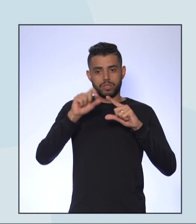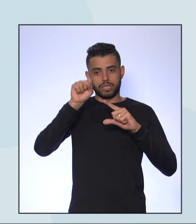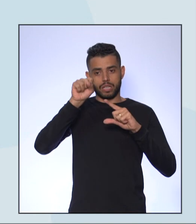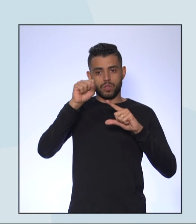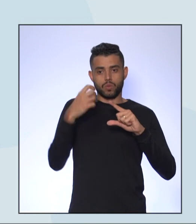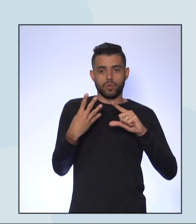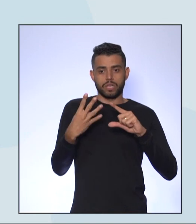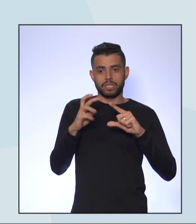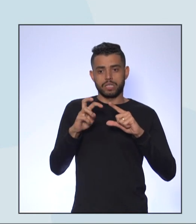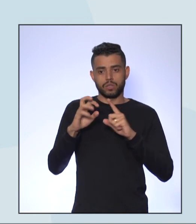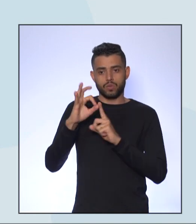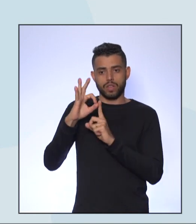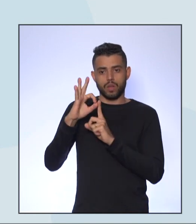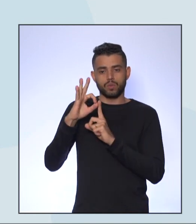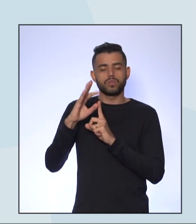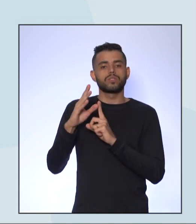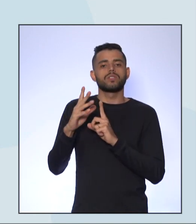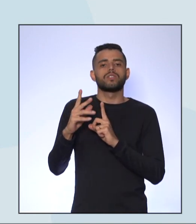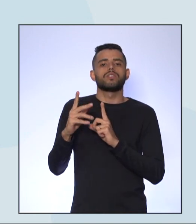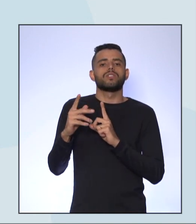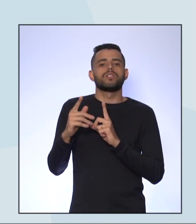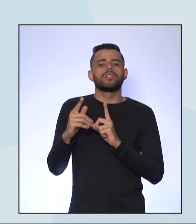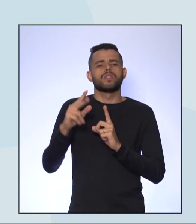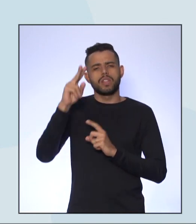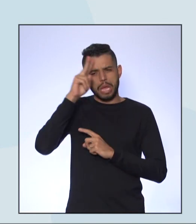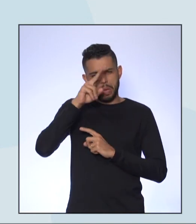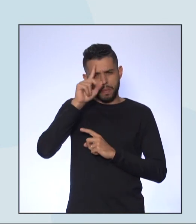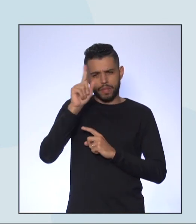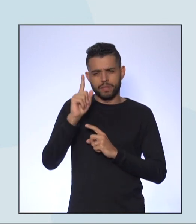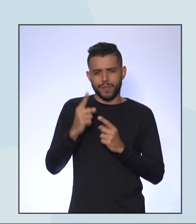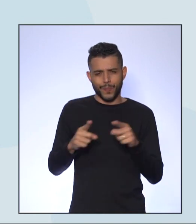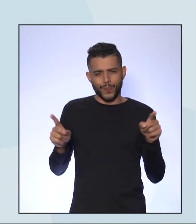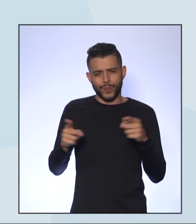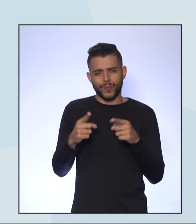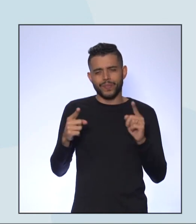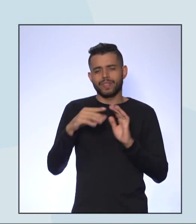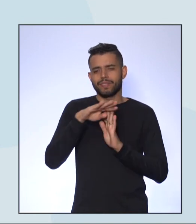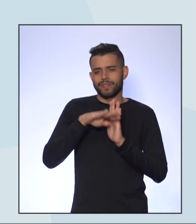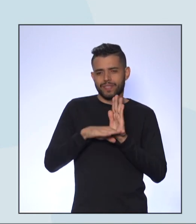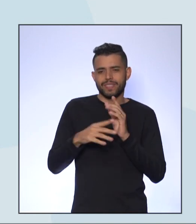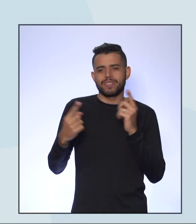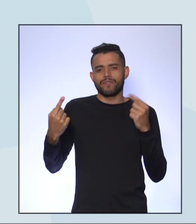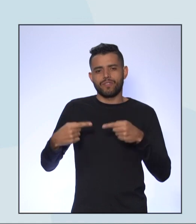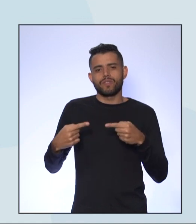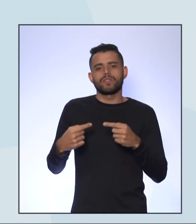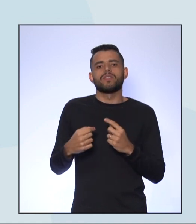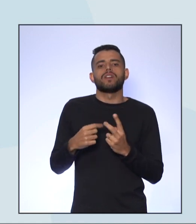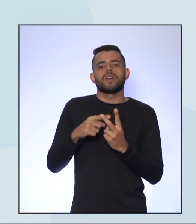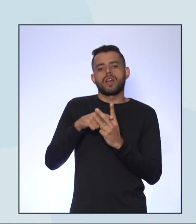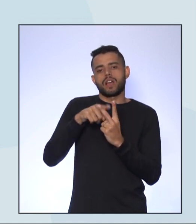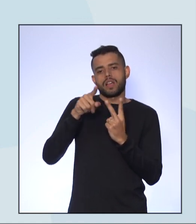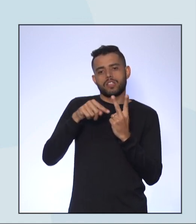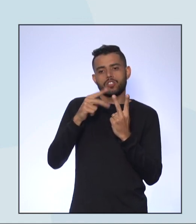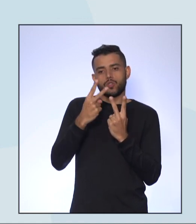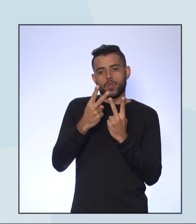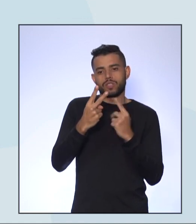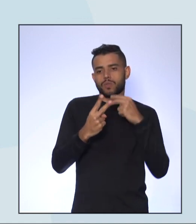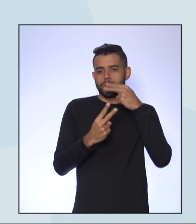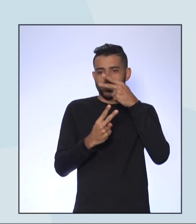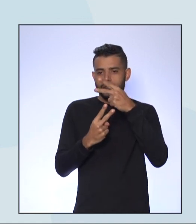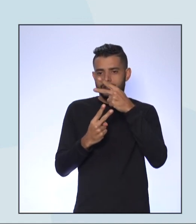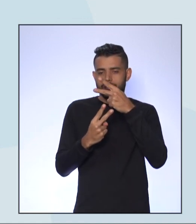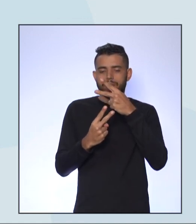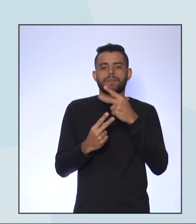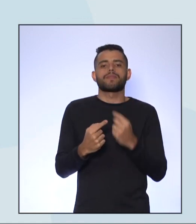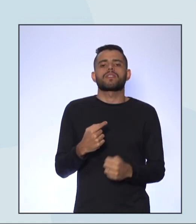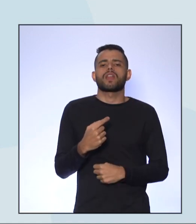graus, na tabelinha da musiquinha, não esqueçam, né, na musiquinha, desafio, raiz de 2 sobre 2. E aí nós colocamos,